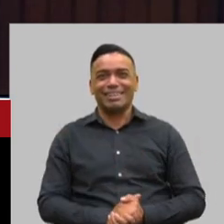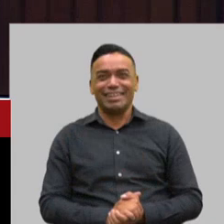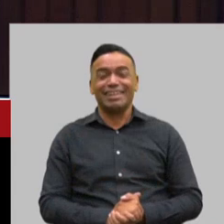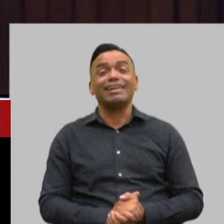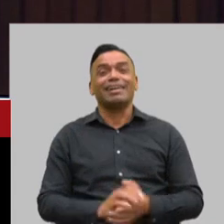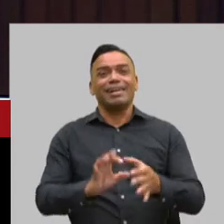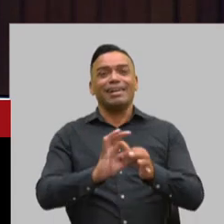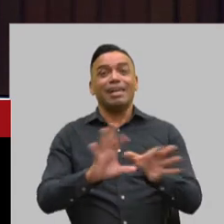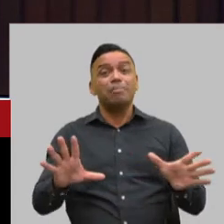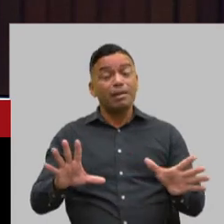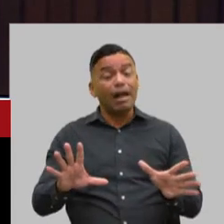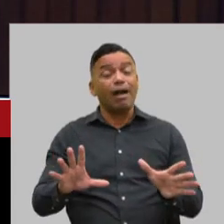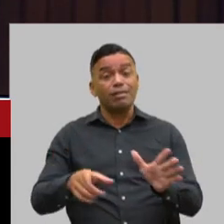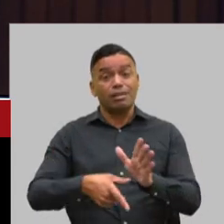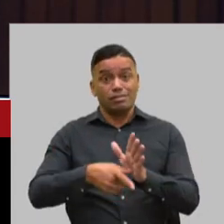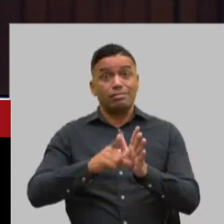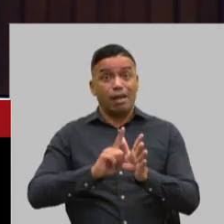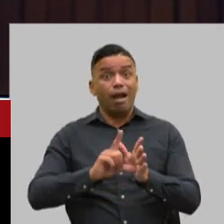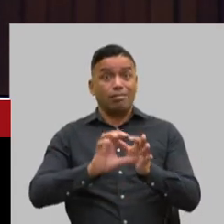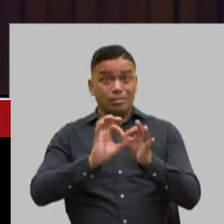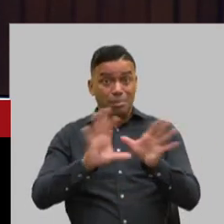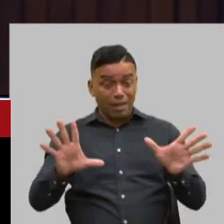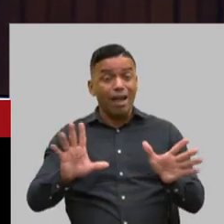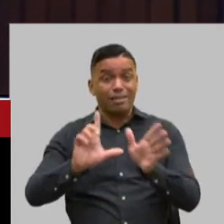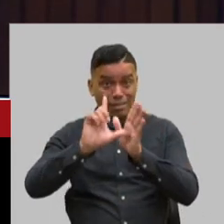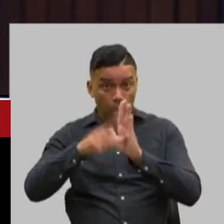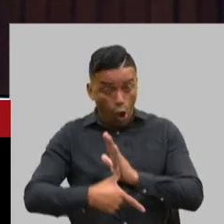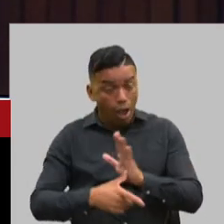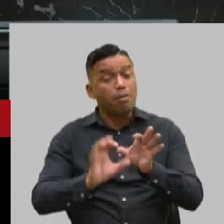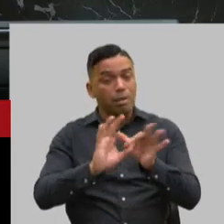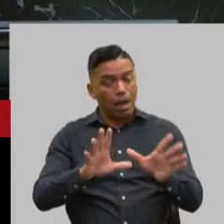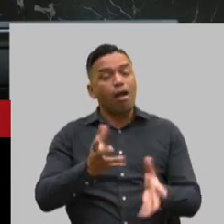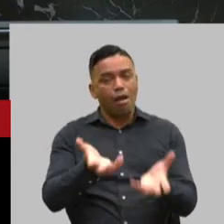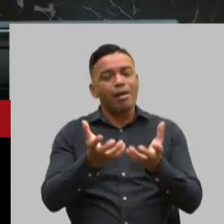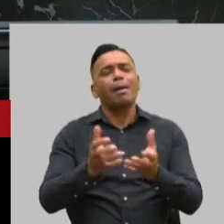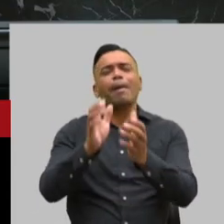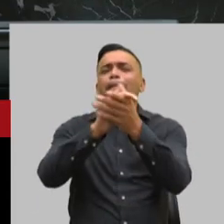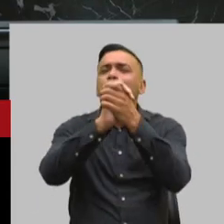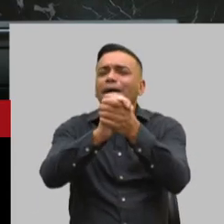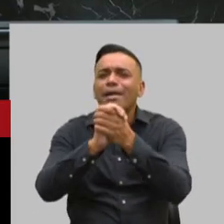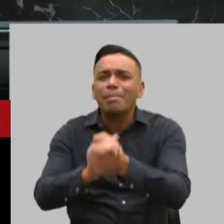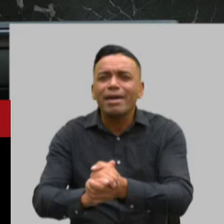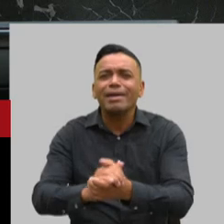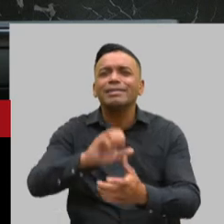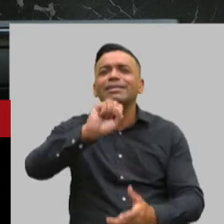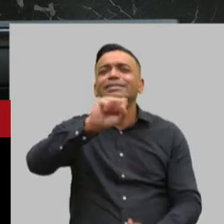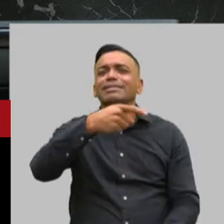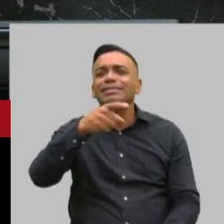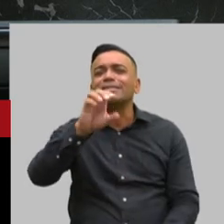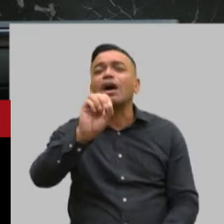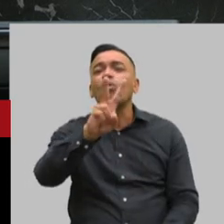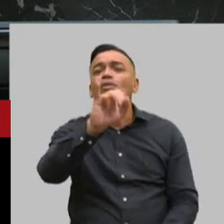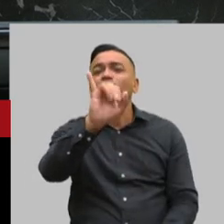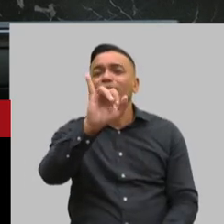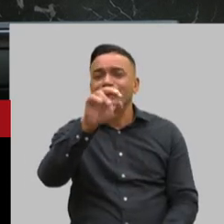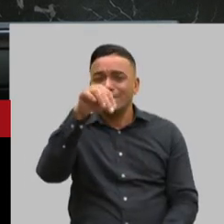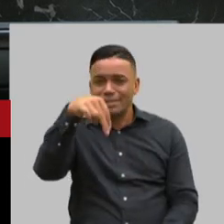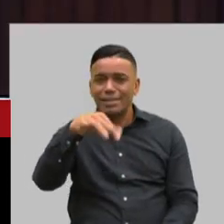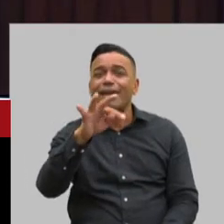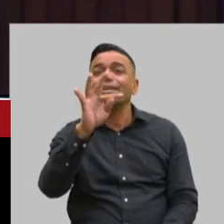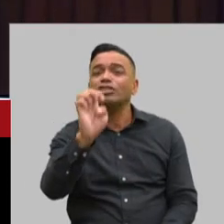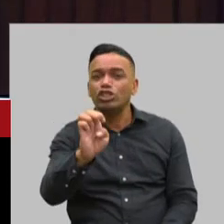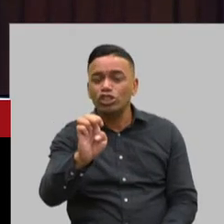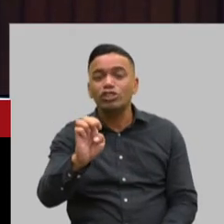liberdade antes que tardia. Parabéns, Dom Vicente, parabéns, nosso irmão, Minas das Gerais.